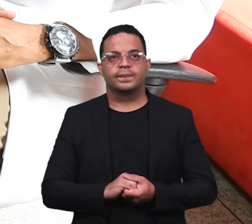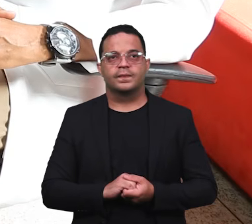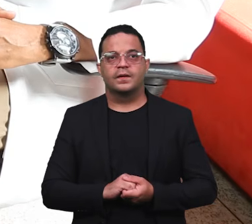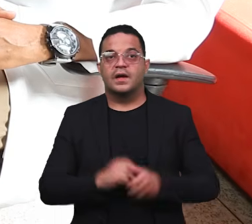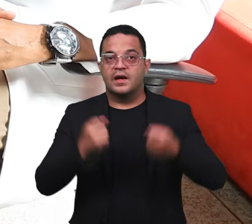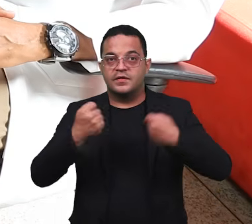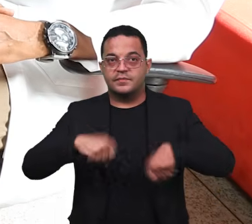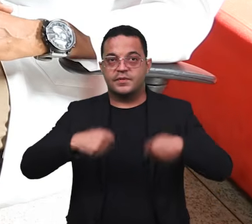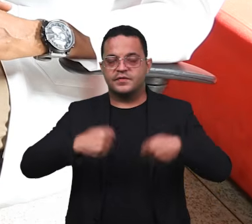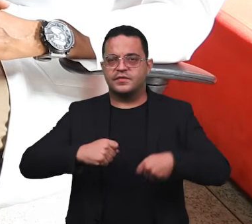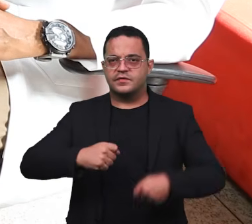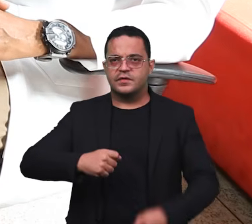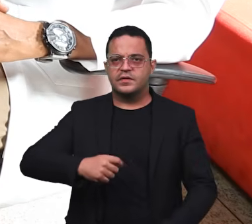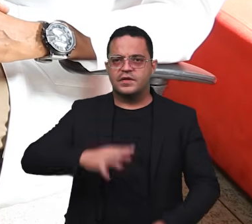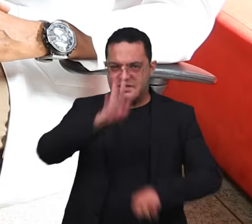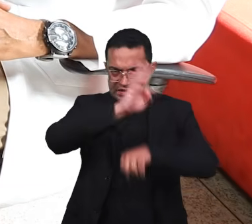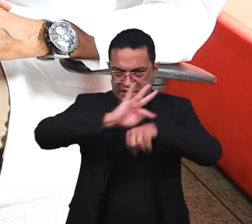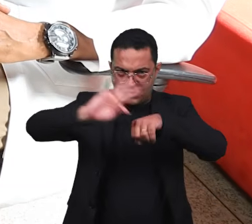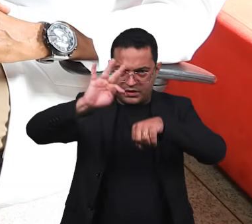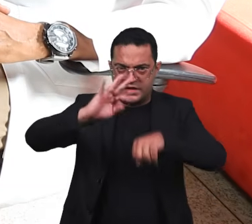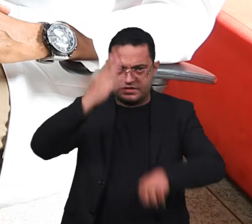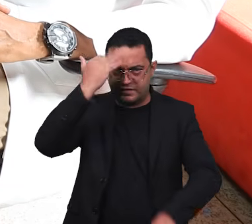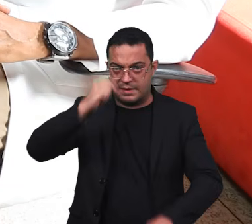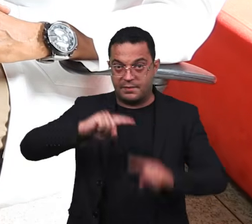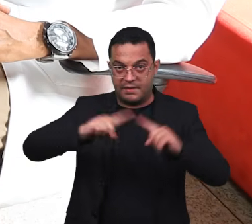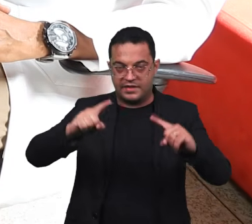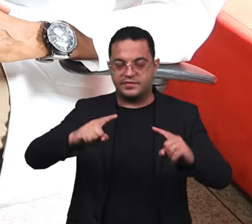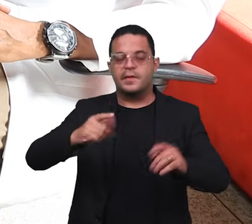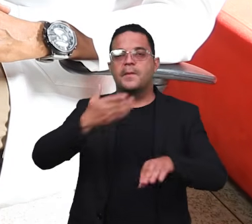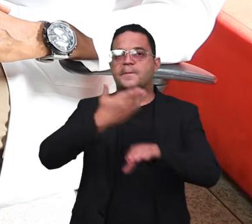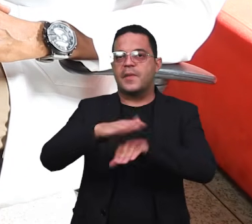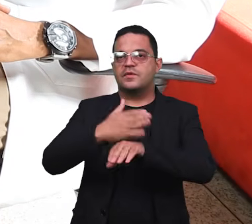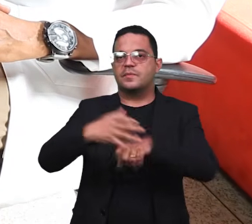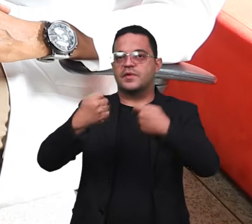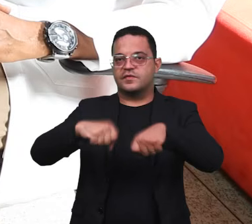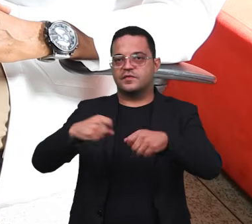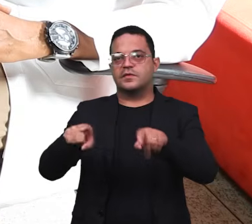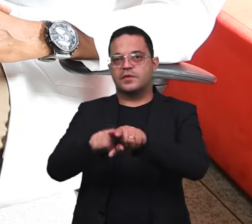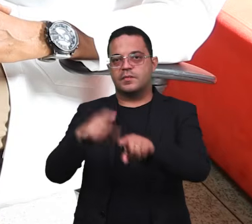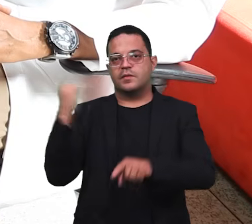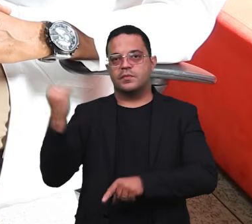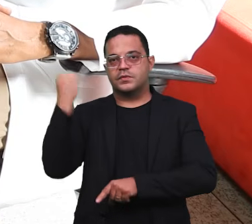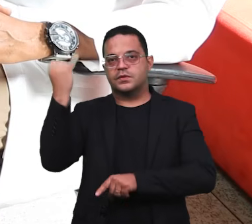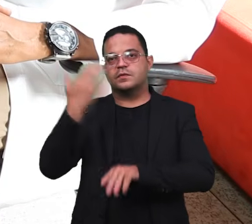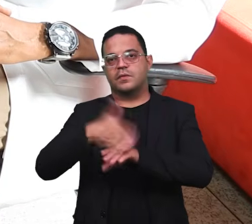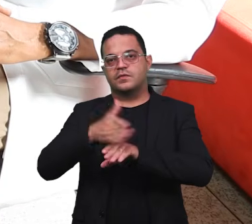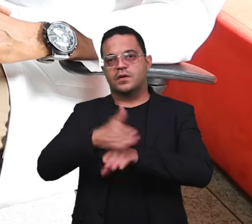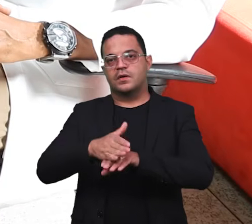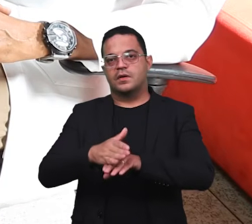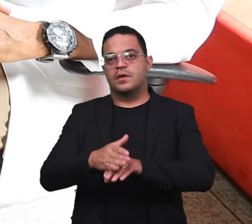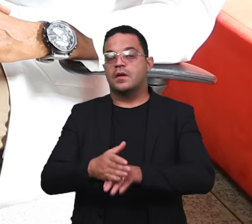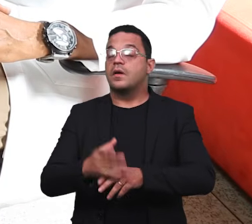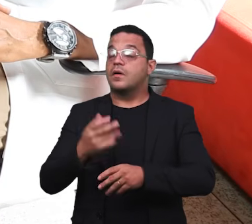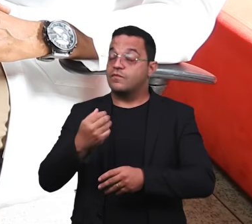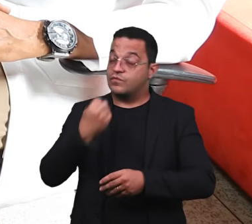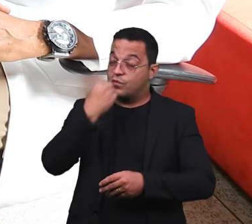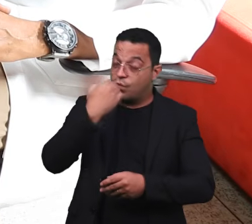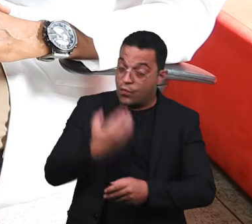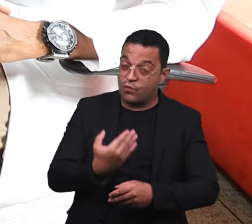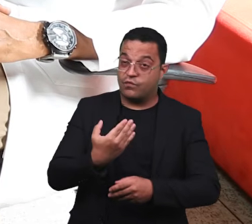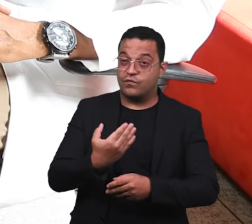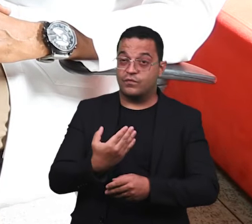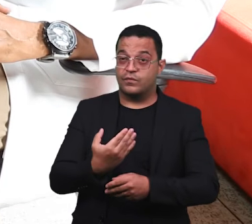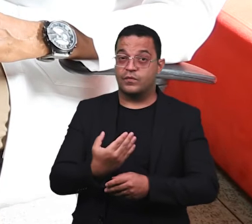Tem o teórico, mas tem o prático também, que às vezes nós sabemos muito teórico, mas não colocamos em prática. Então, deixamos e reforçamos aqui